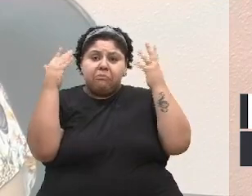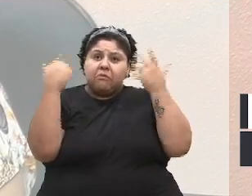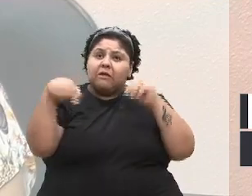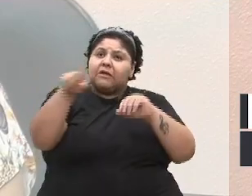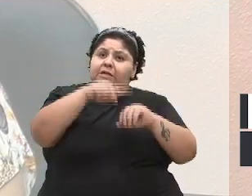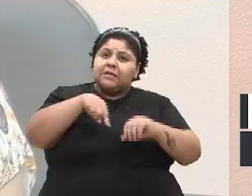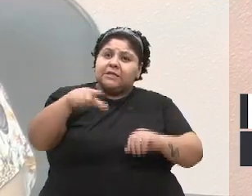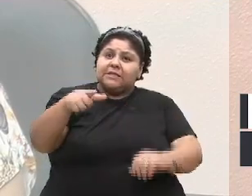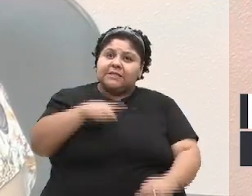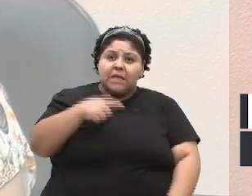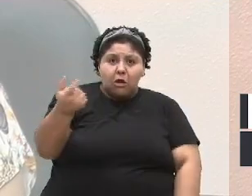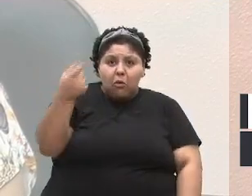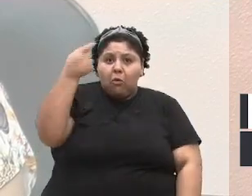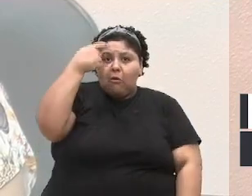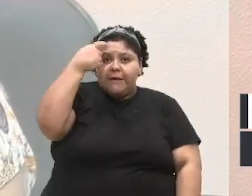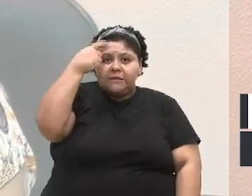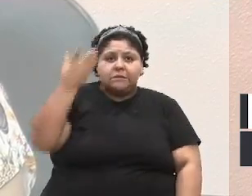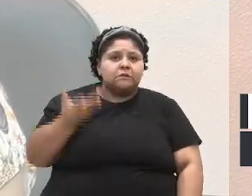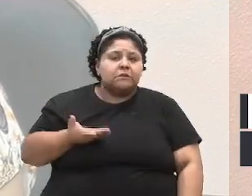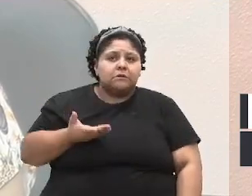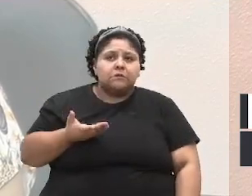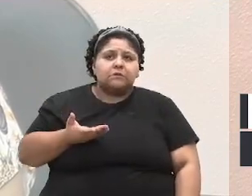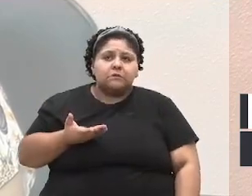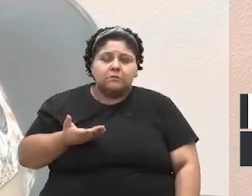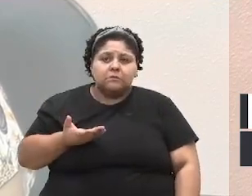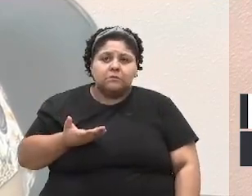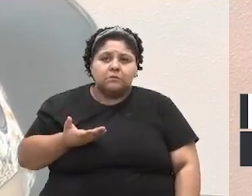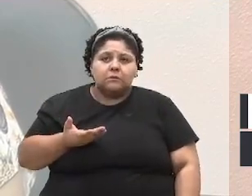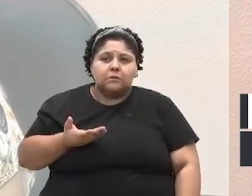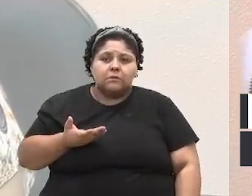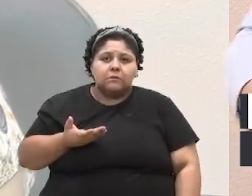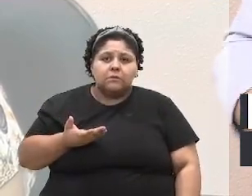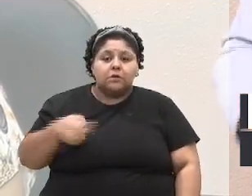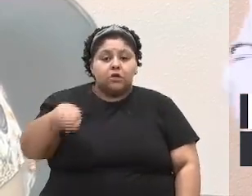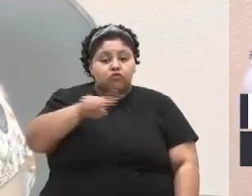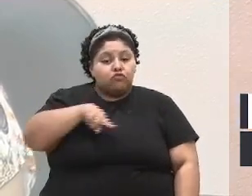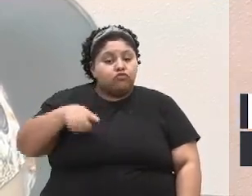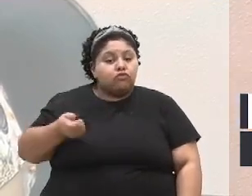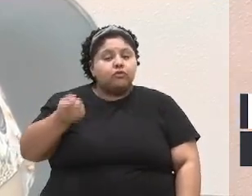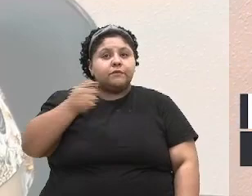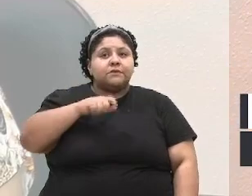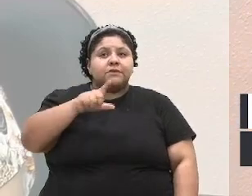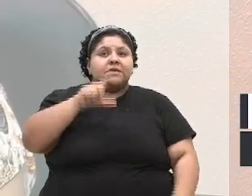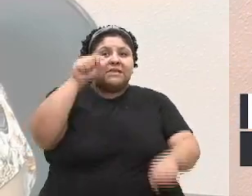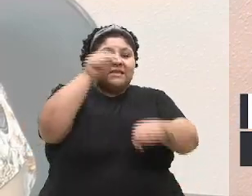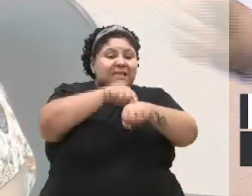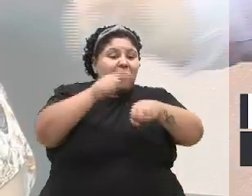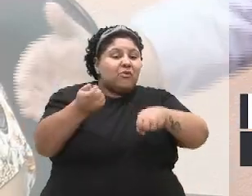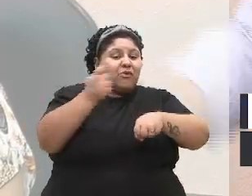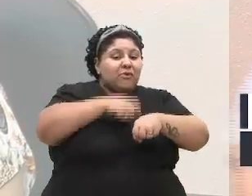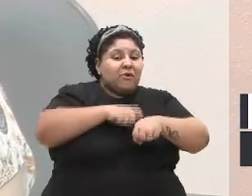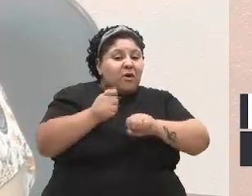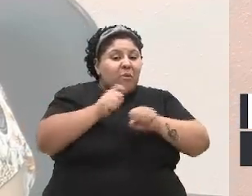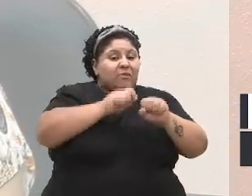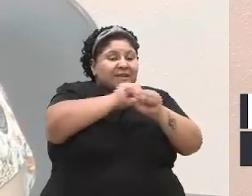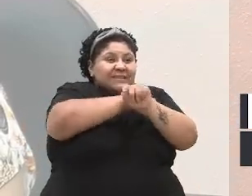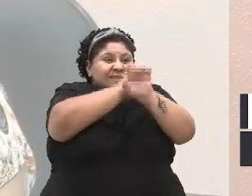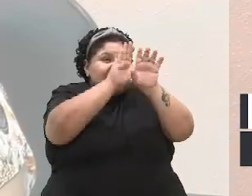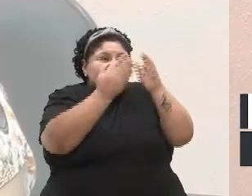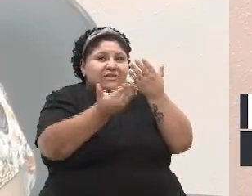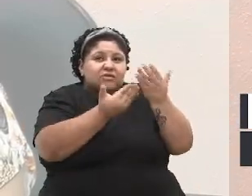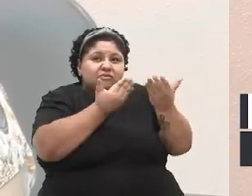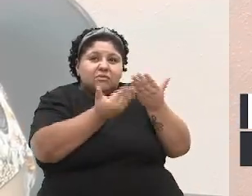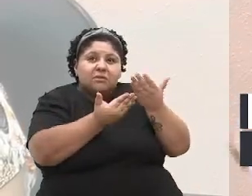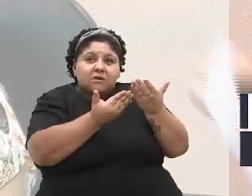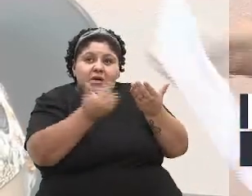tem conhecimento. Tem conhecimento. E nós precisávamos de tempo necessário para poder esclarecer as dúvidas. Está aqui,